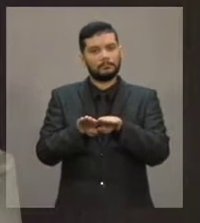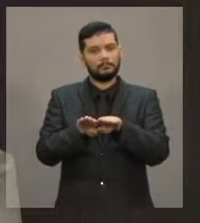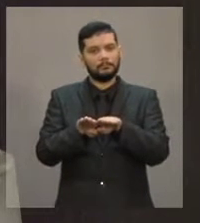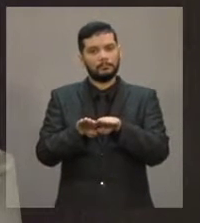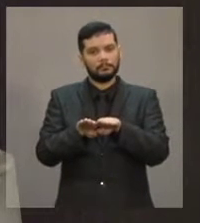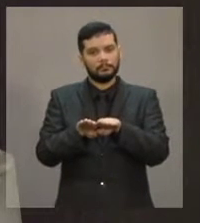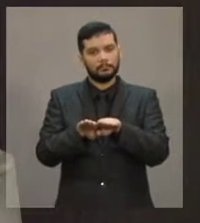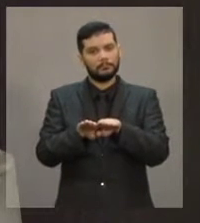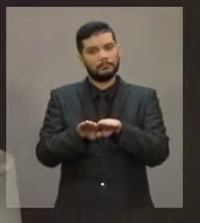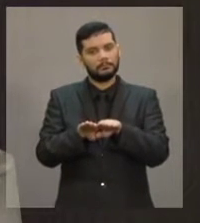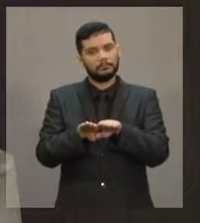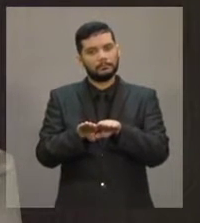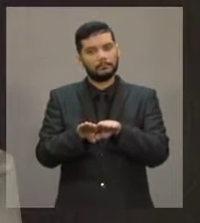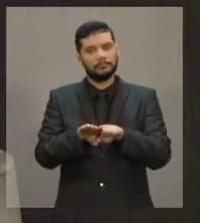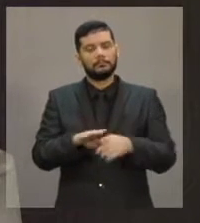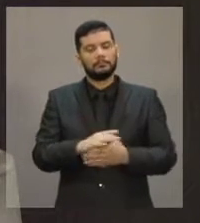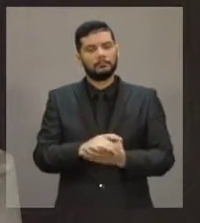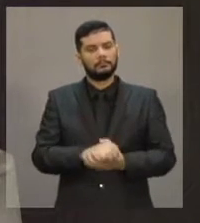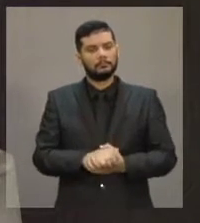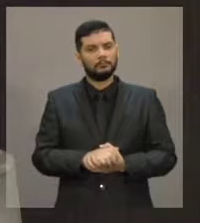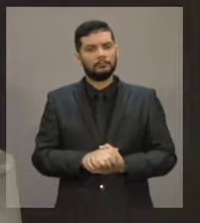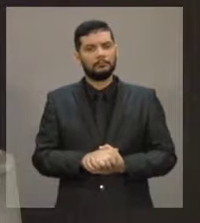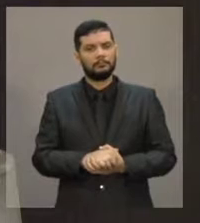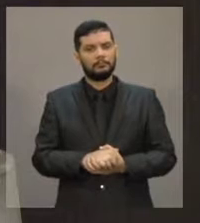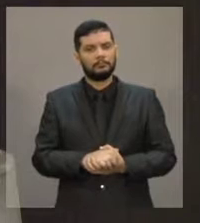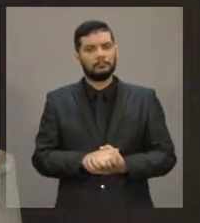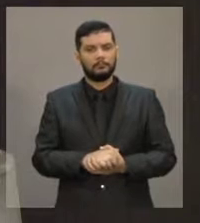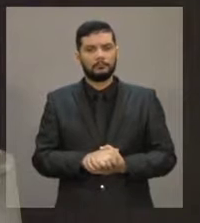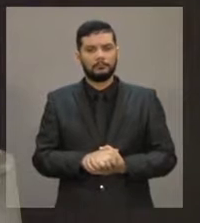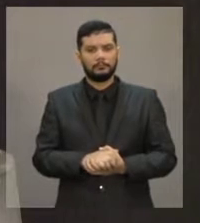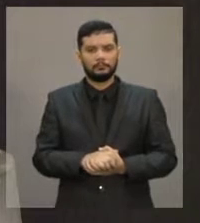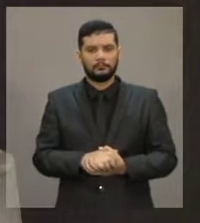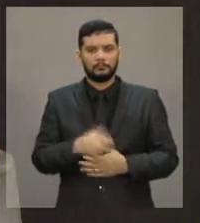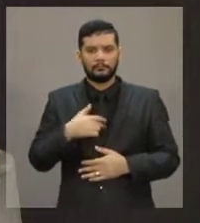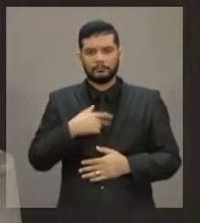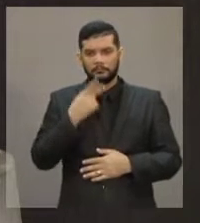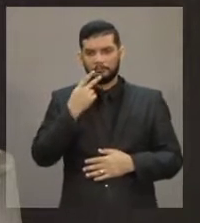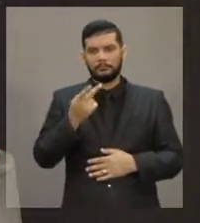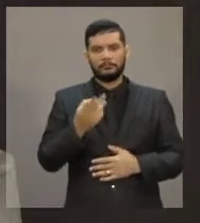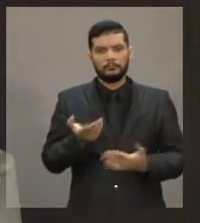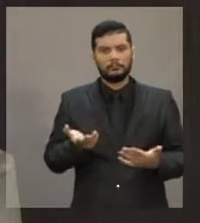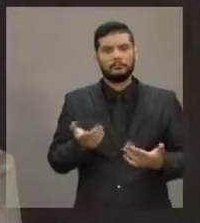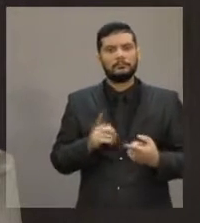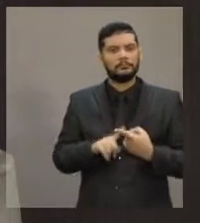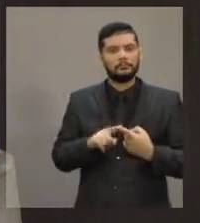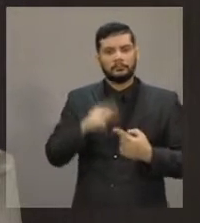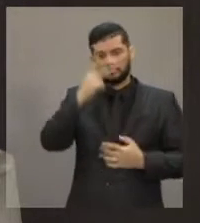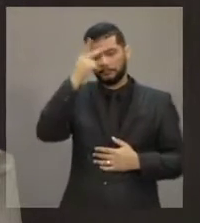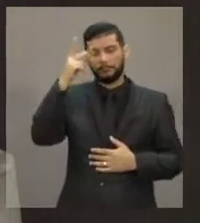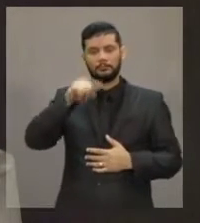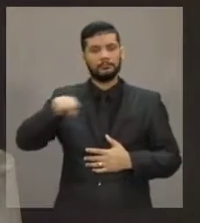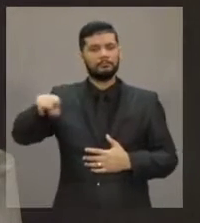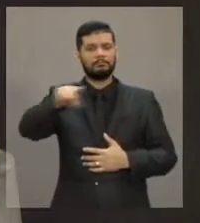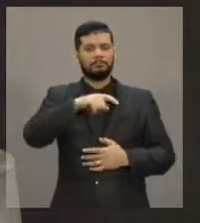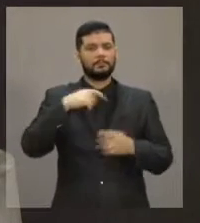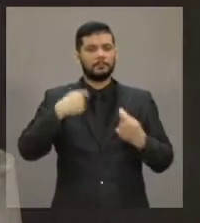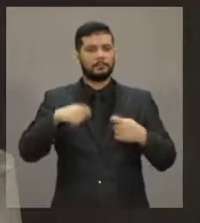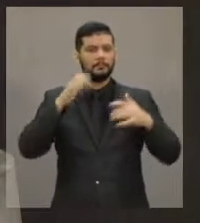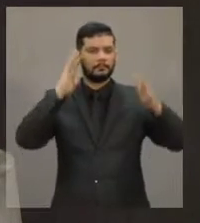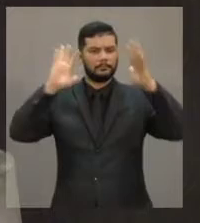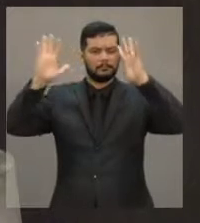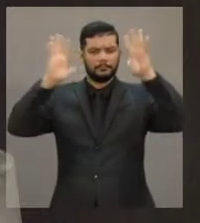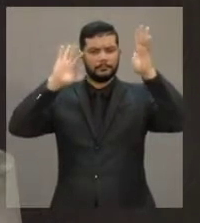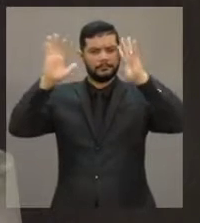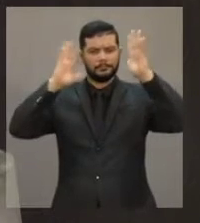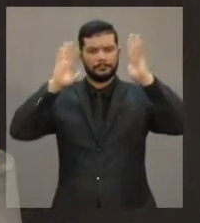ter políticas afirmativas. Eu estou colocando isso porque o nosso ouvinte ele tem que pensar que o que está